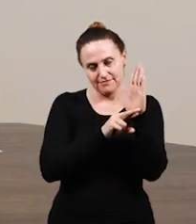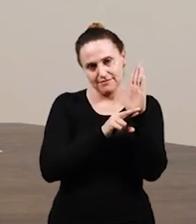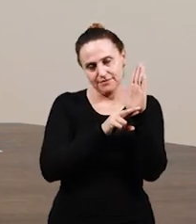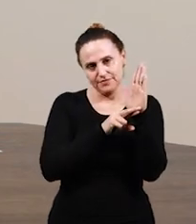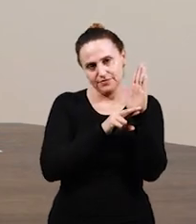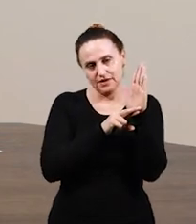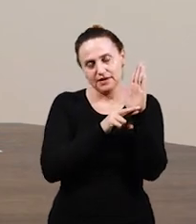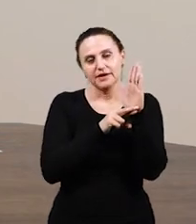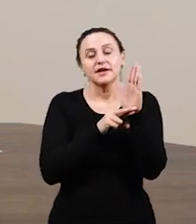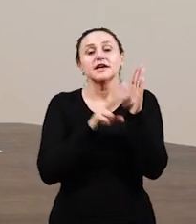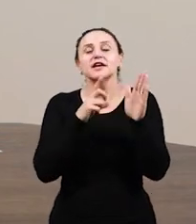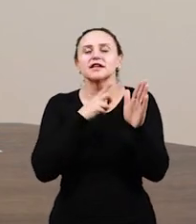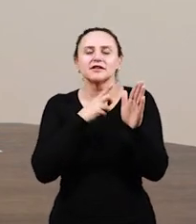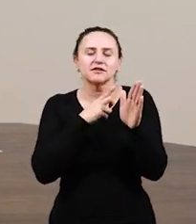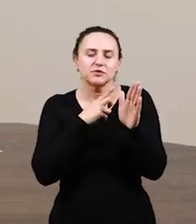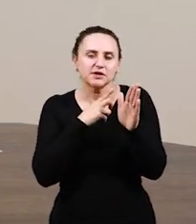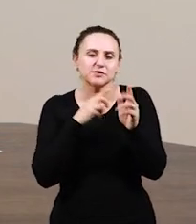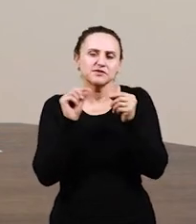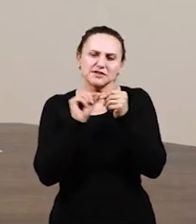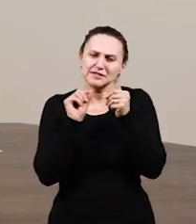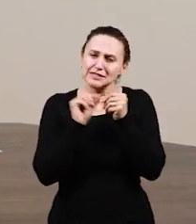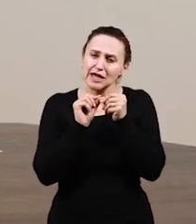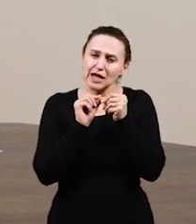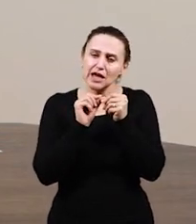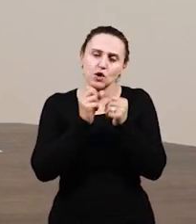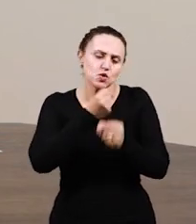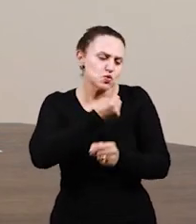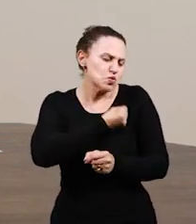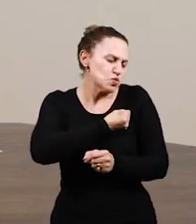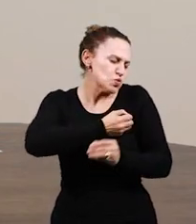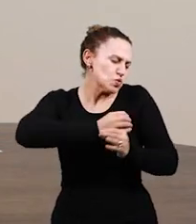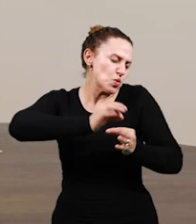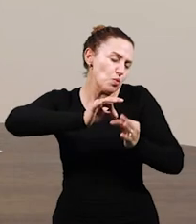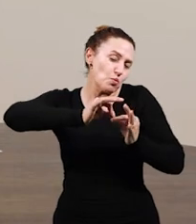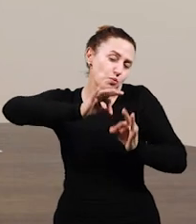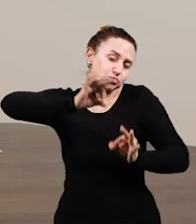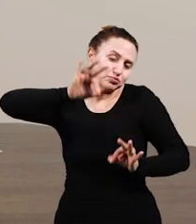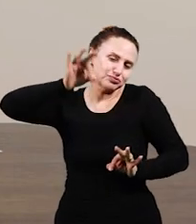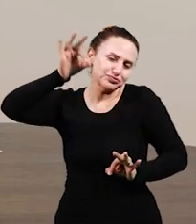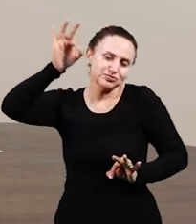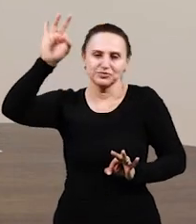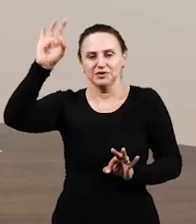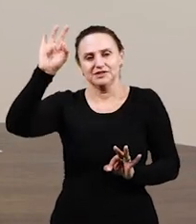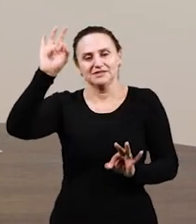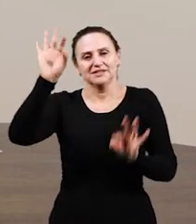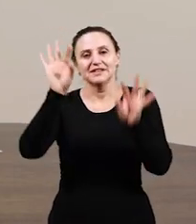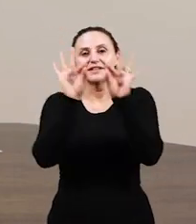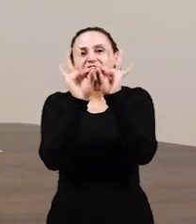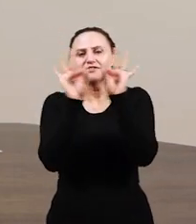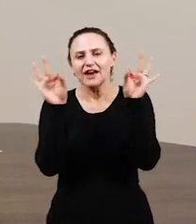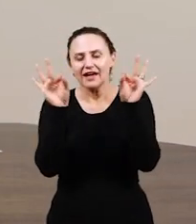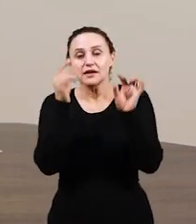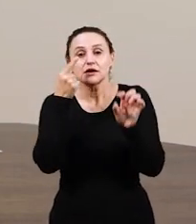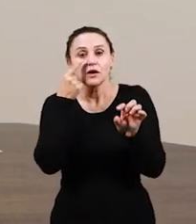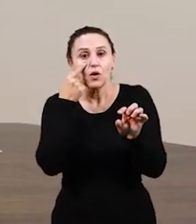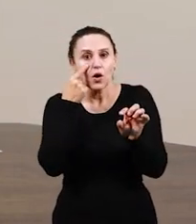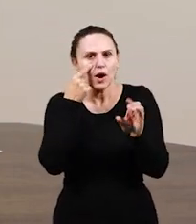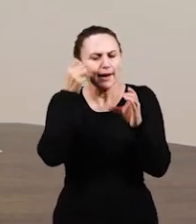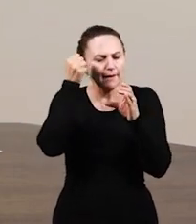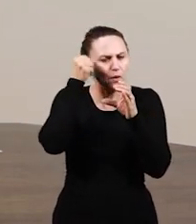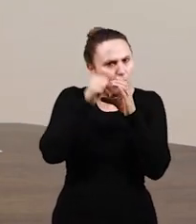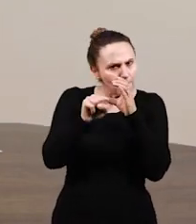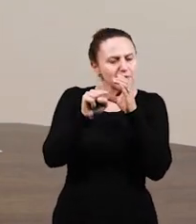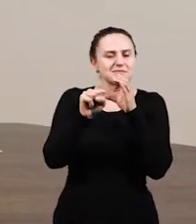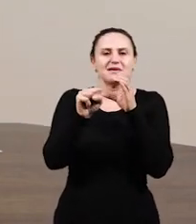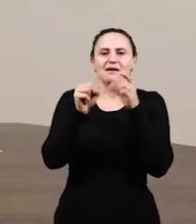de regras e a gente pode gerar um número infinito de outras frases então ele vai levar em conta a competência linguística